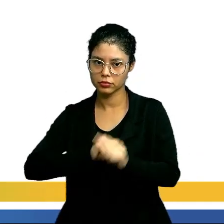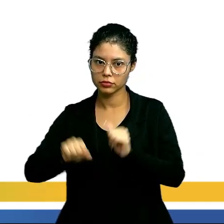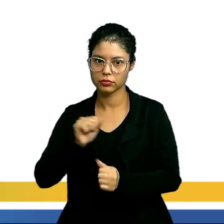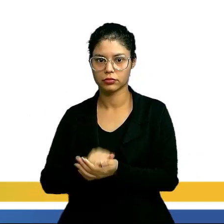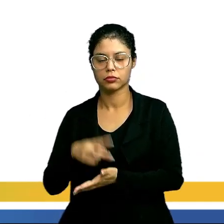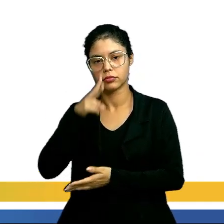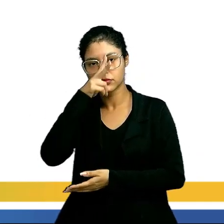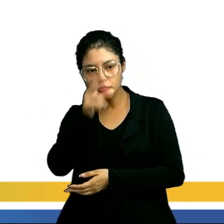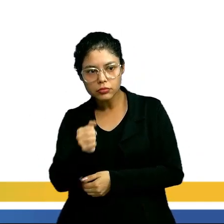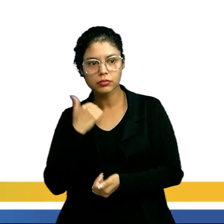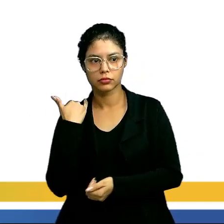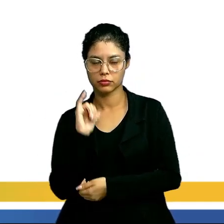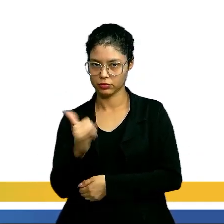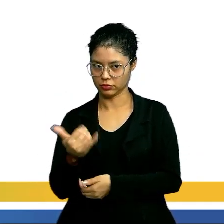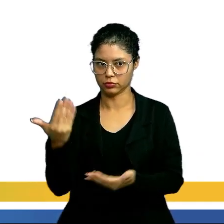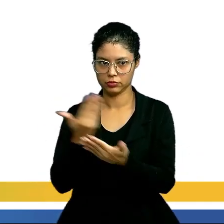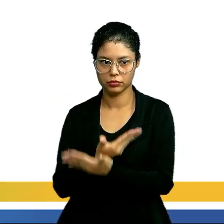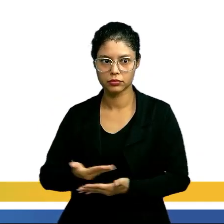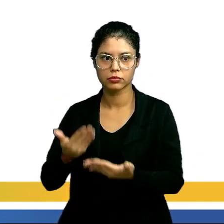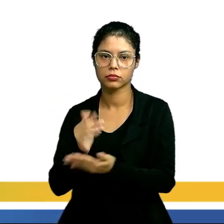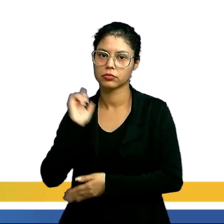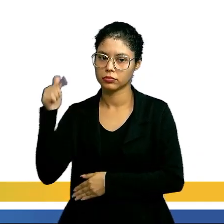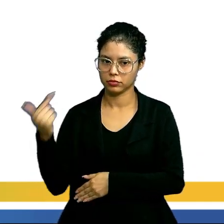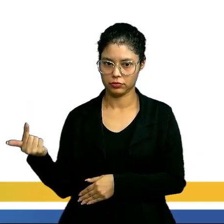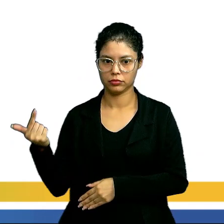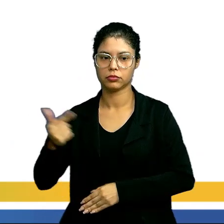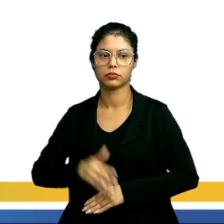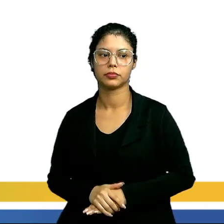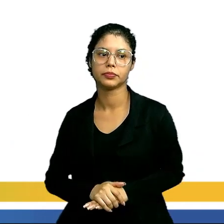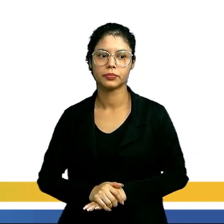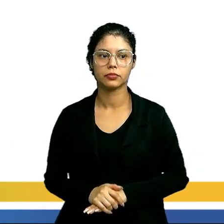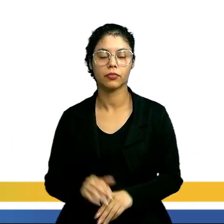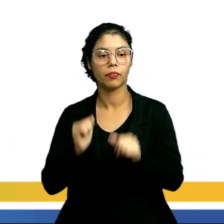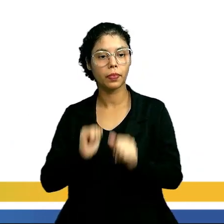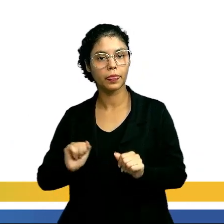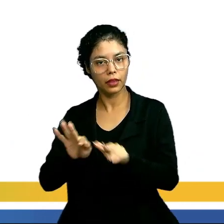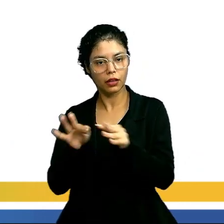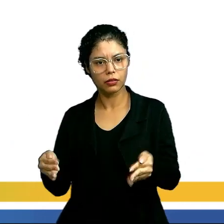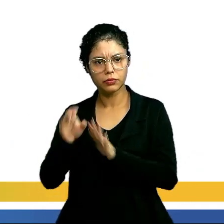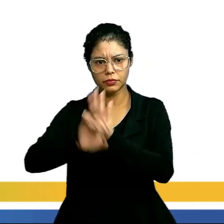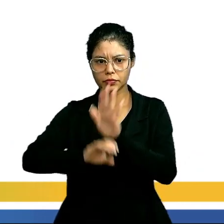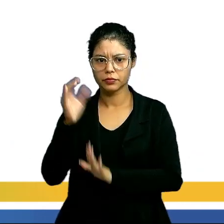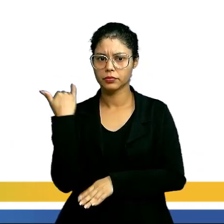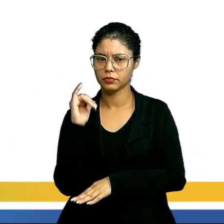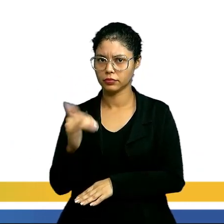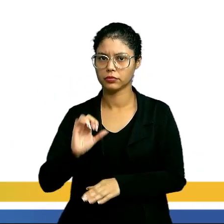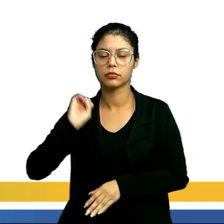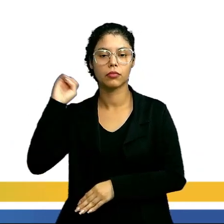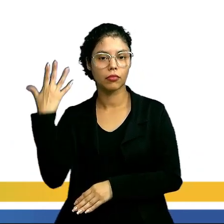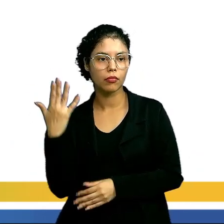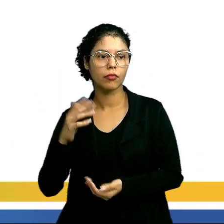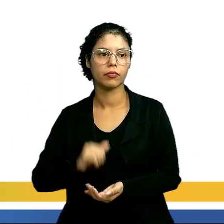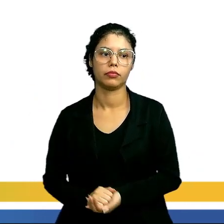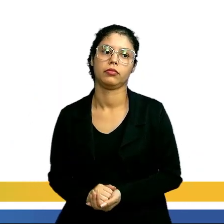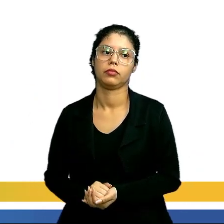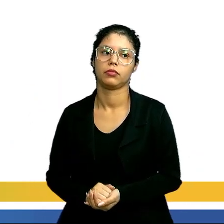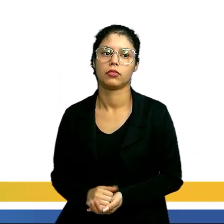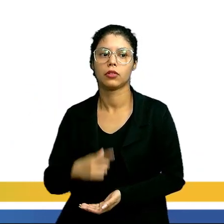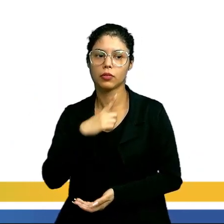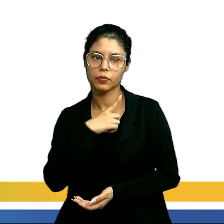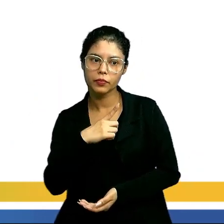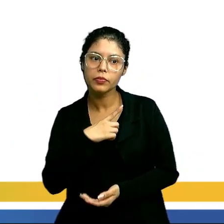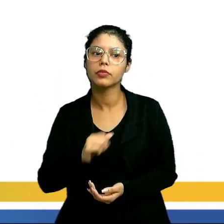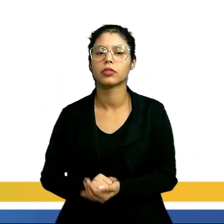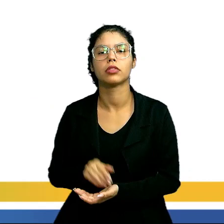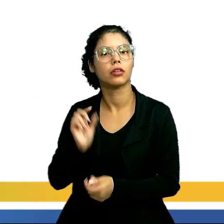sucessivas transformações, uma forma de energia convertendo-se em outra. Podemos simplificar o conceito de energia como a